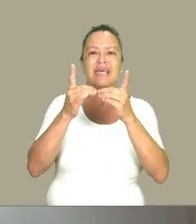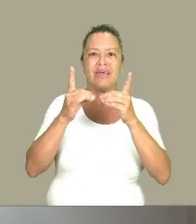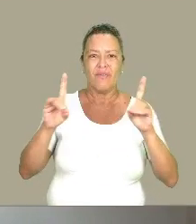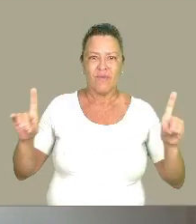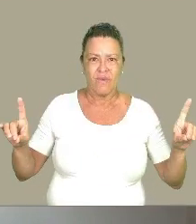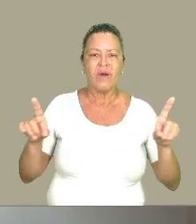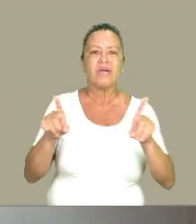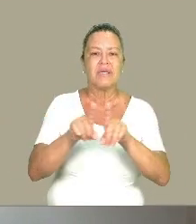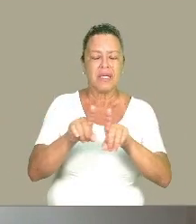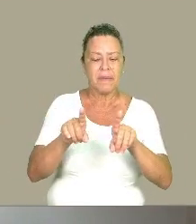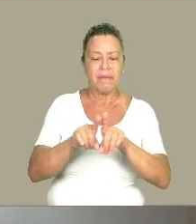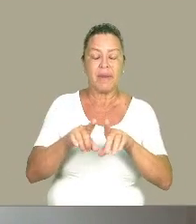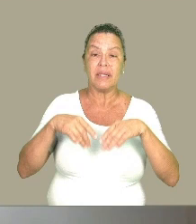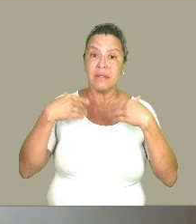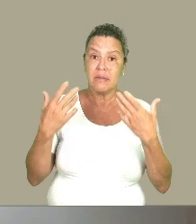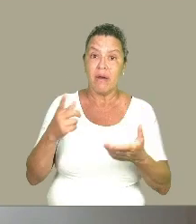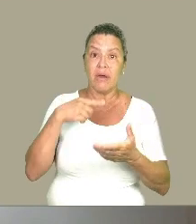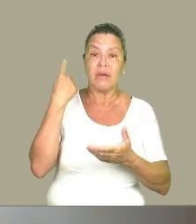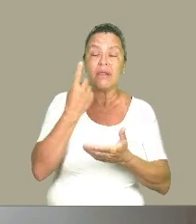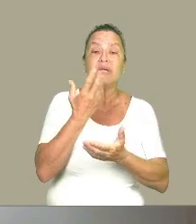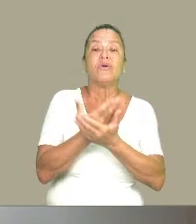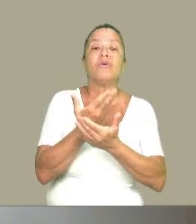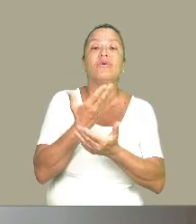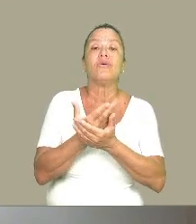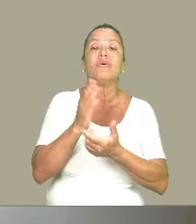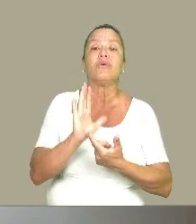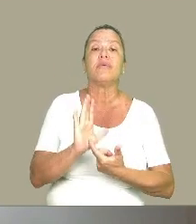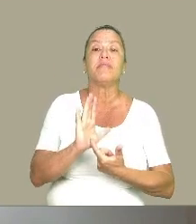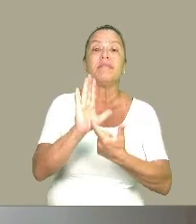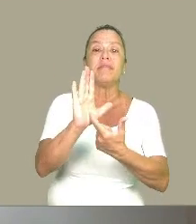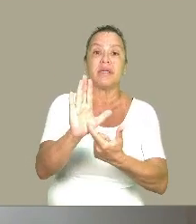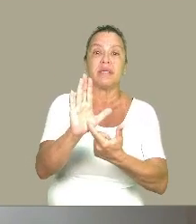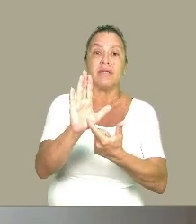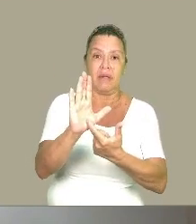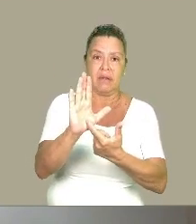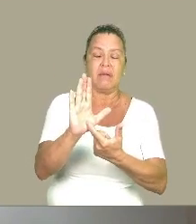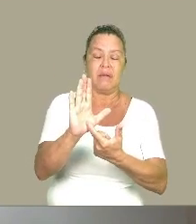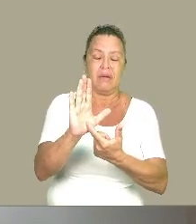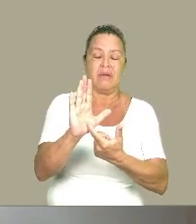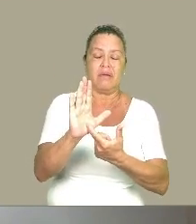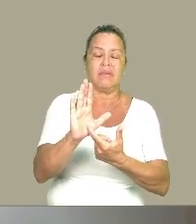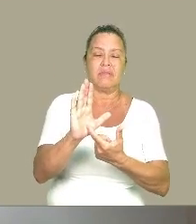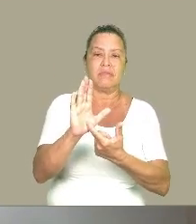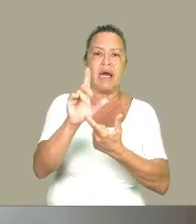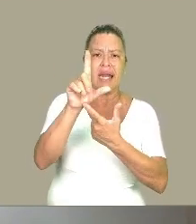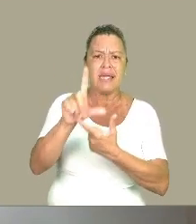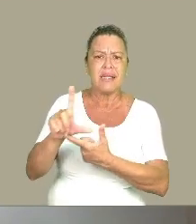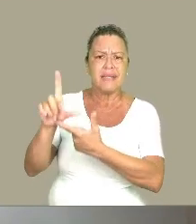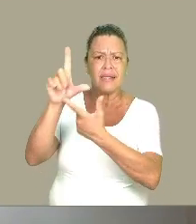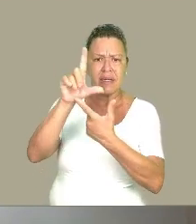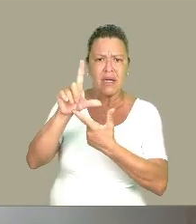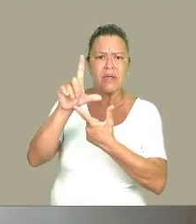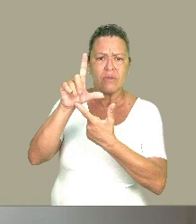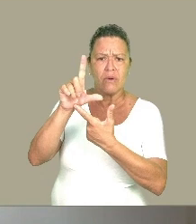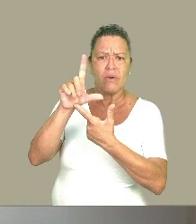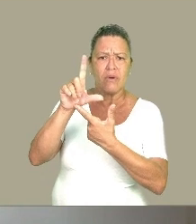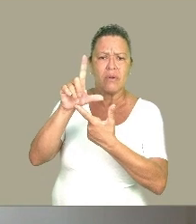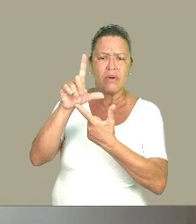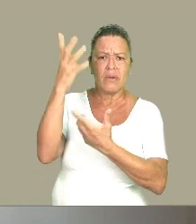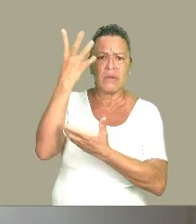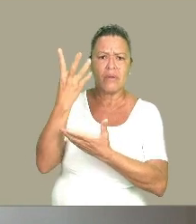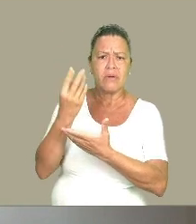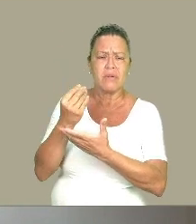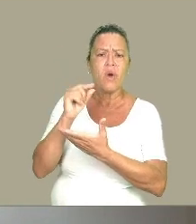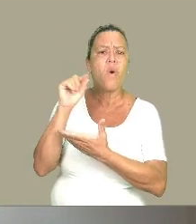e queremos estudá-lo então e apresentar para vocês, mediante a literatura espírita, quais são